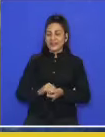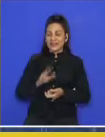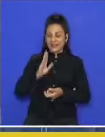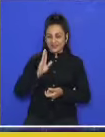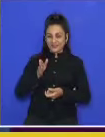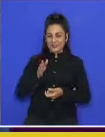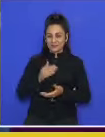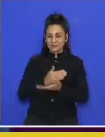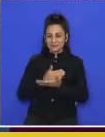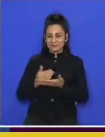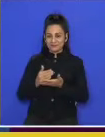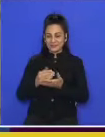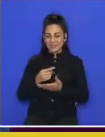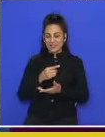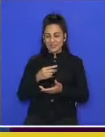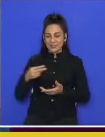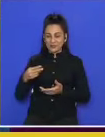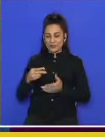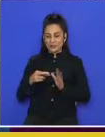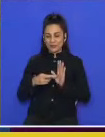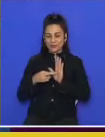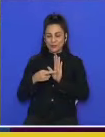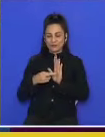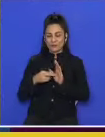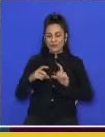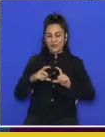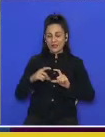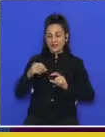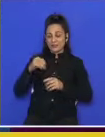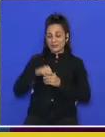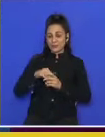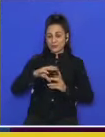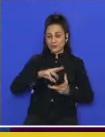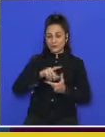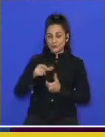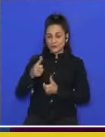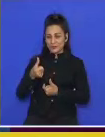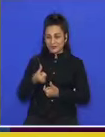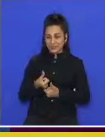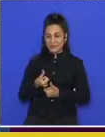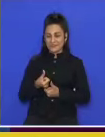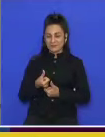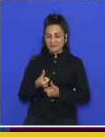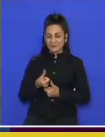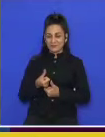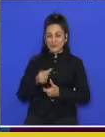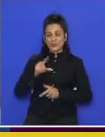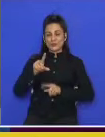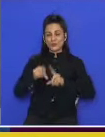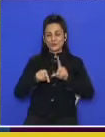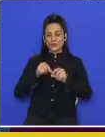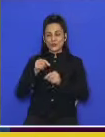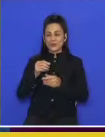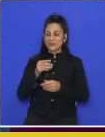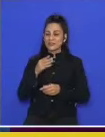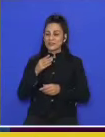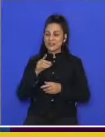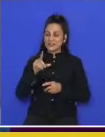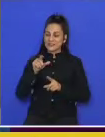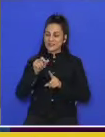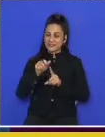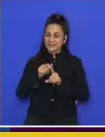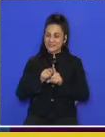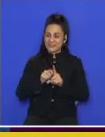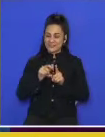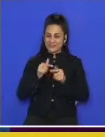Agora sim, as 12 bolas numeradas de 01 a 12 dentro do globo número 6. Sorteio do mês